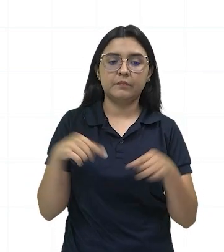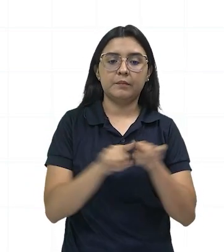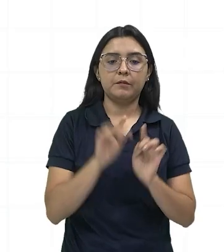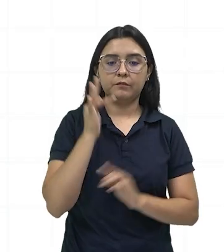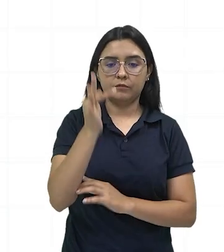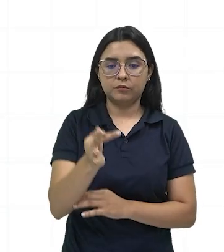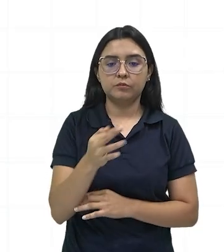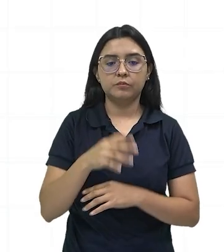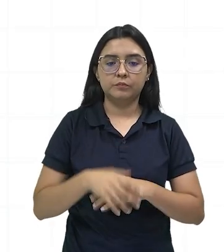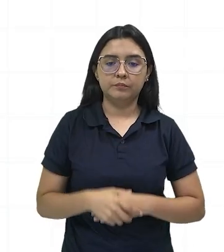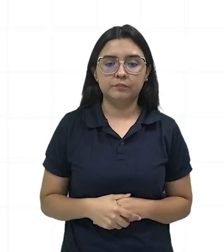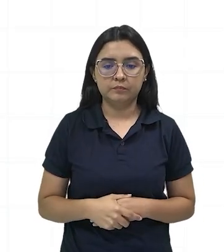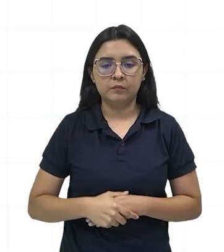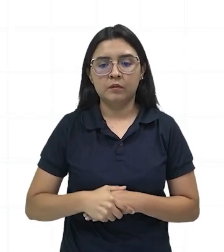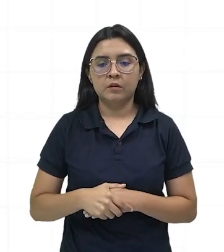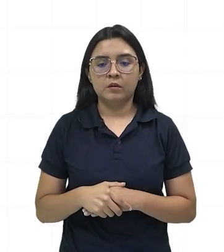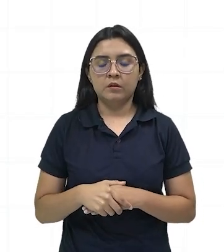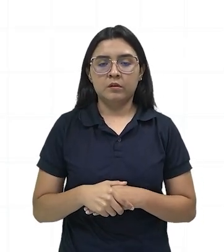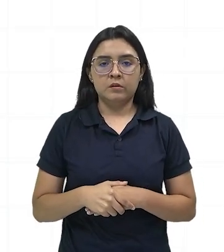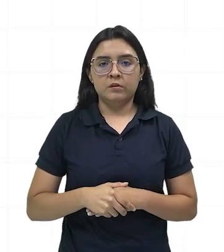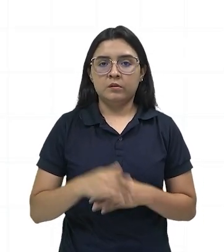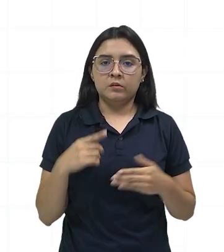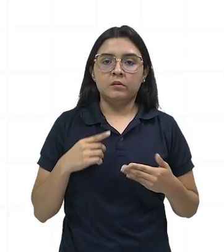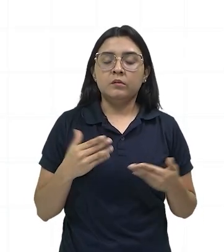um futuro do pretérito.